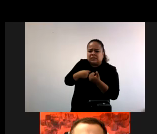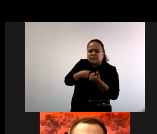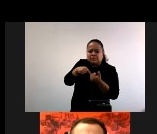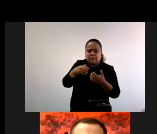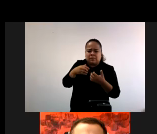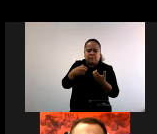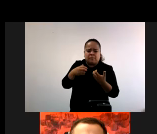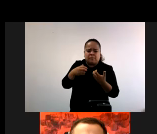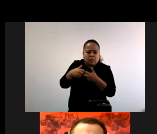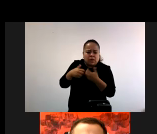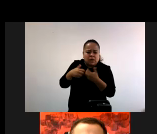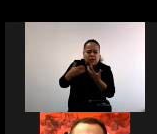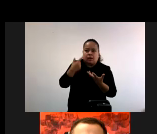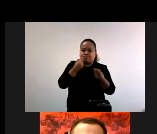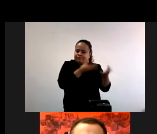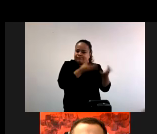isso é importante.